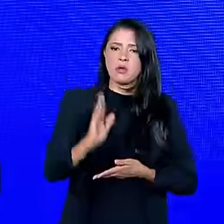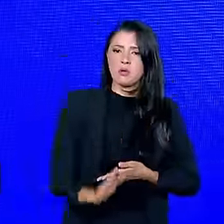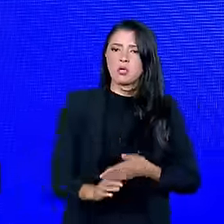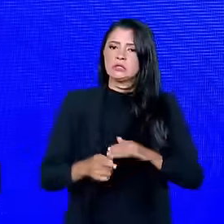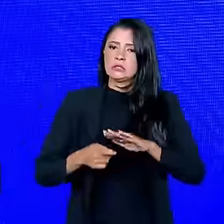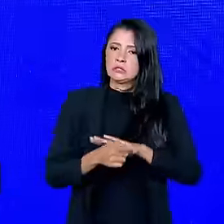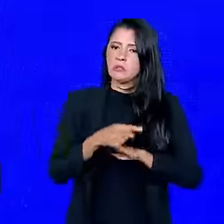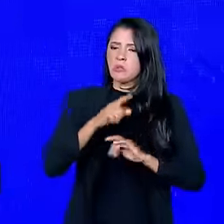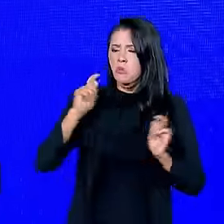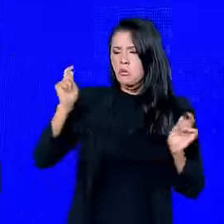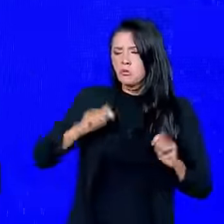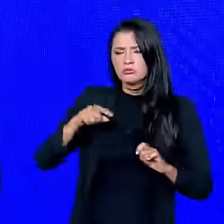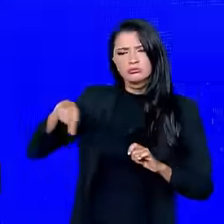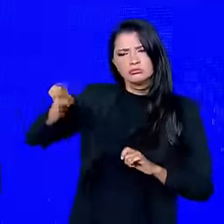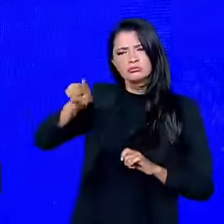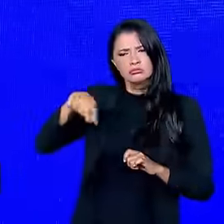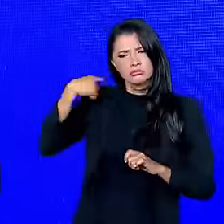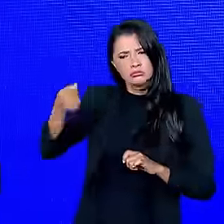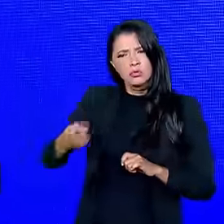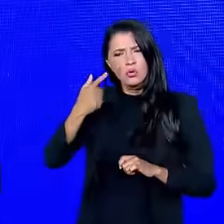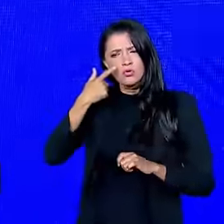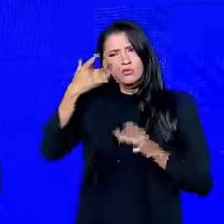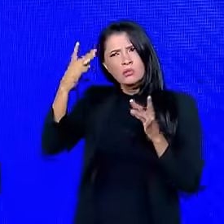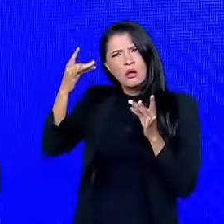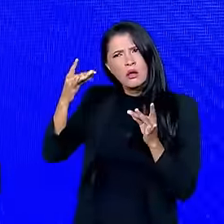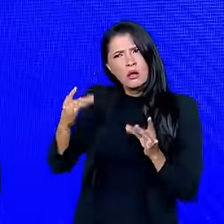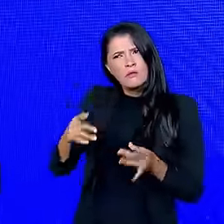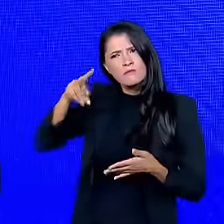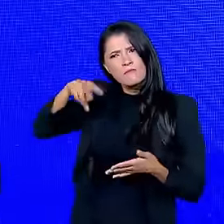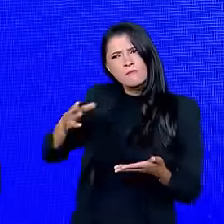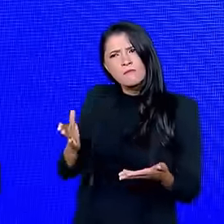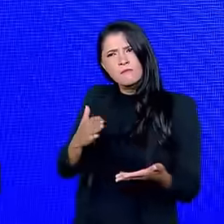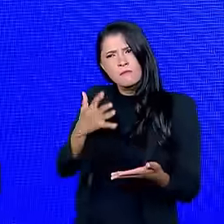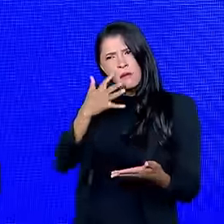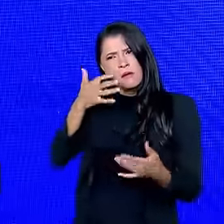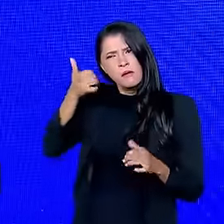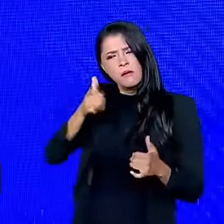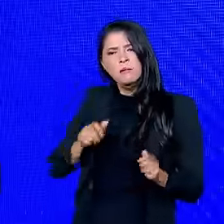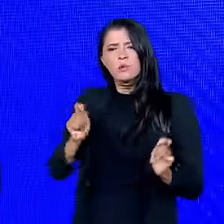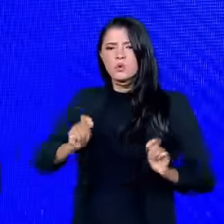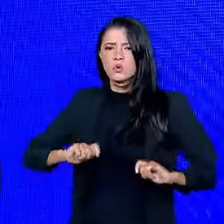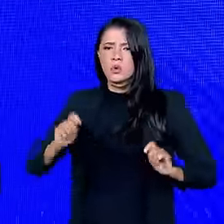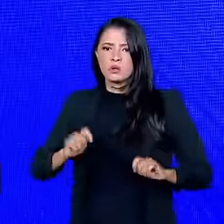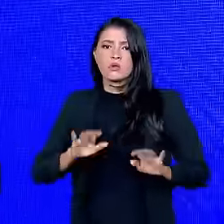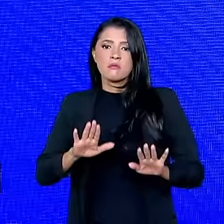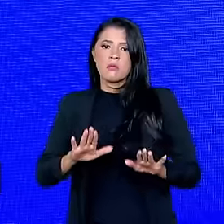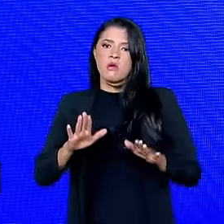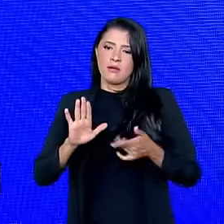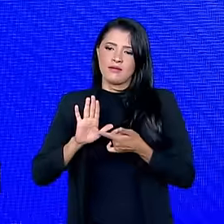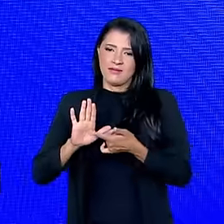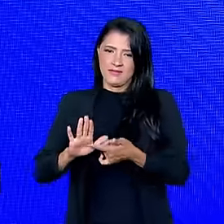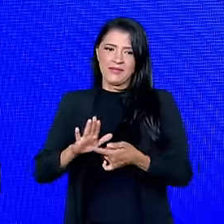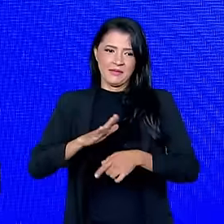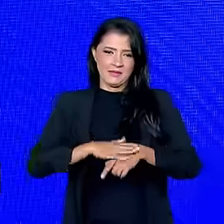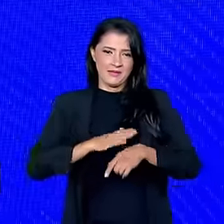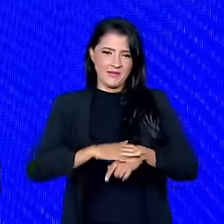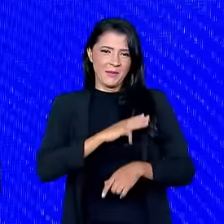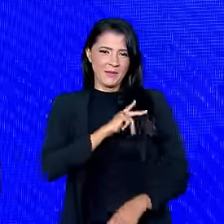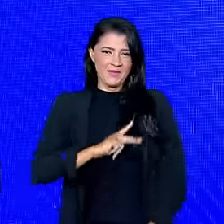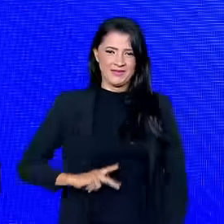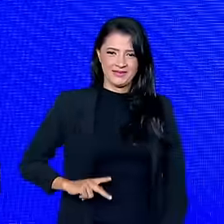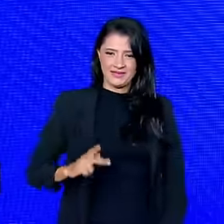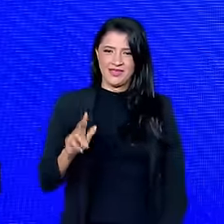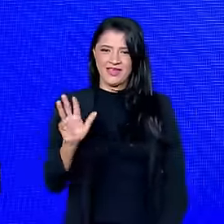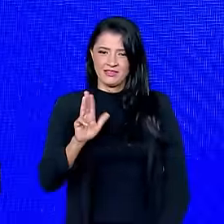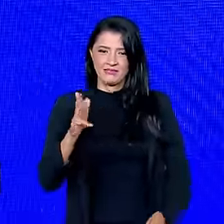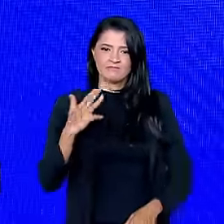depois olhar detalhadamente. Mas quero transmitir aqui, a pedido do presidente Luiz